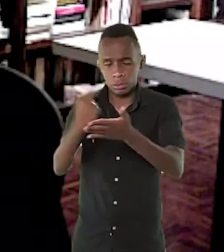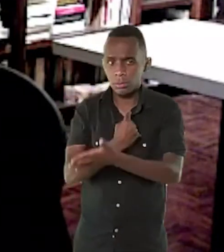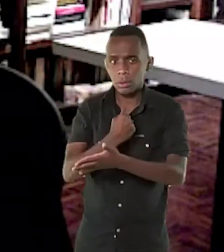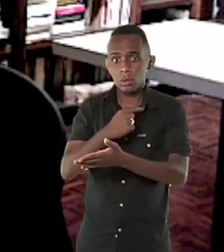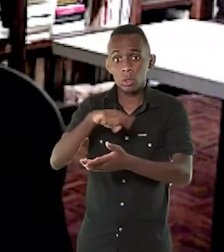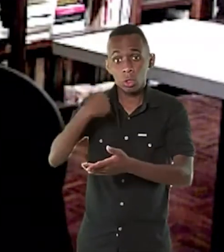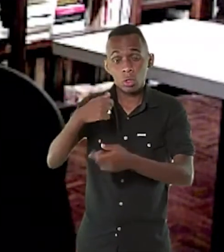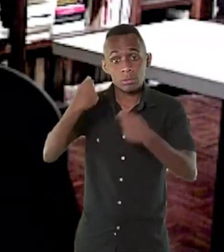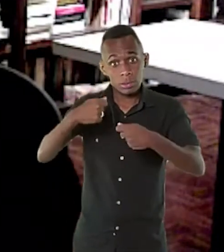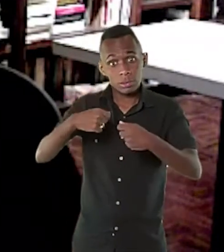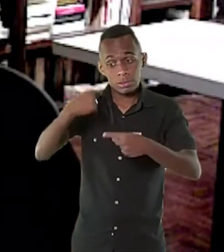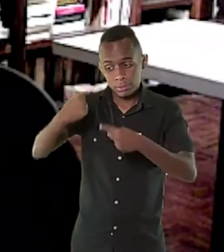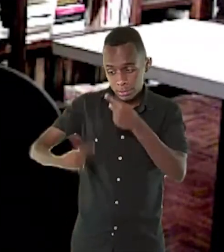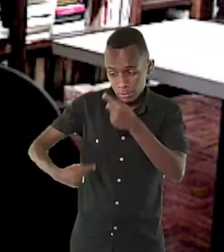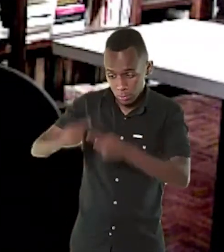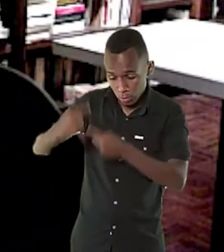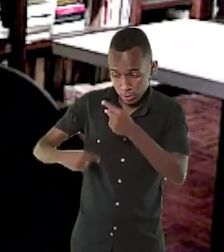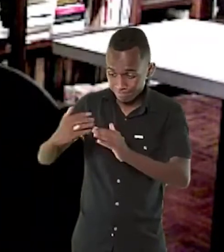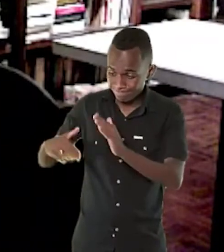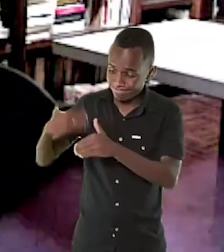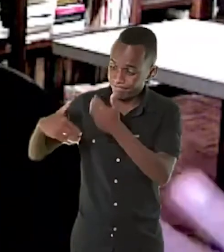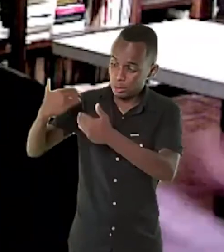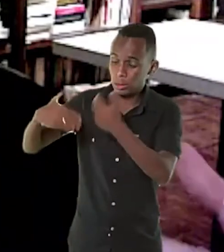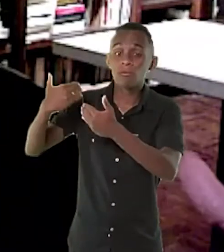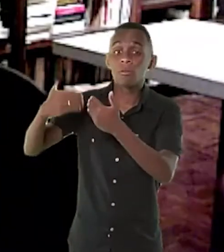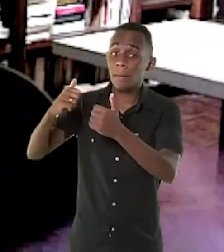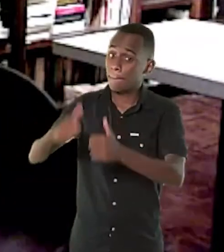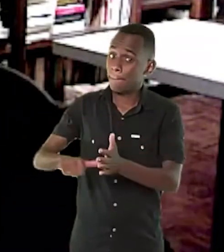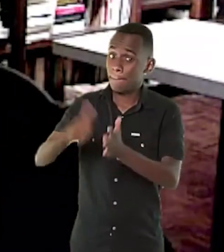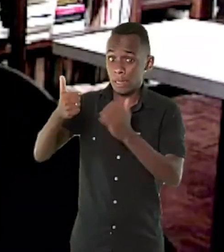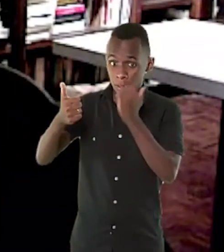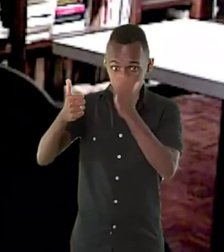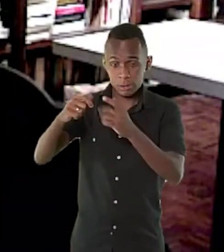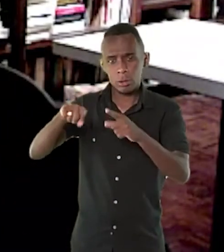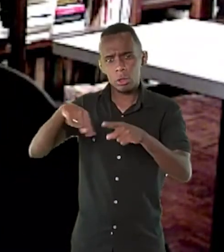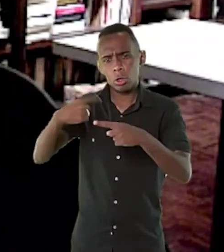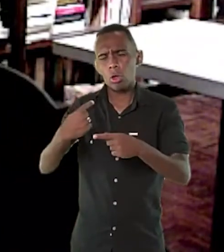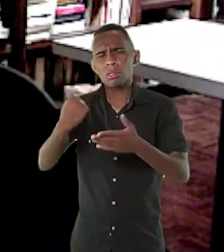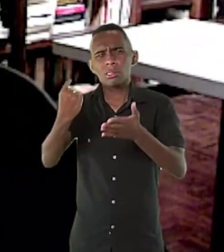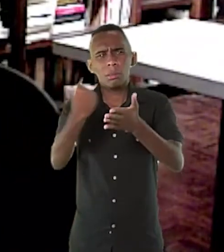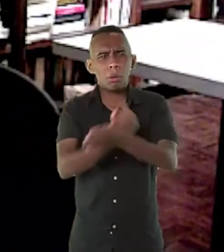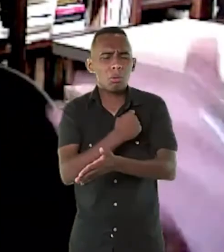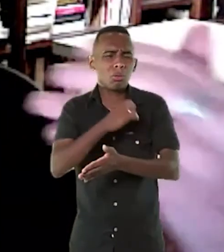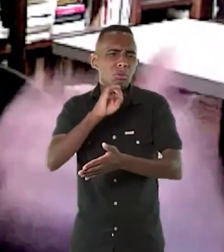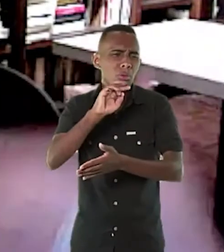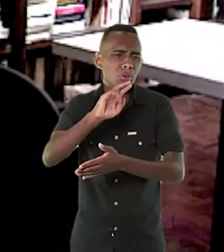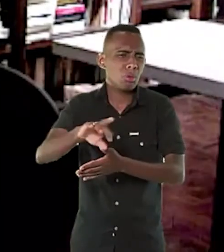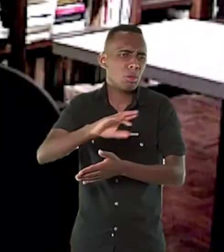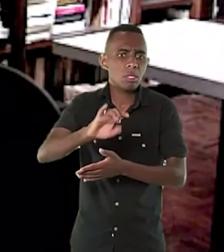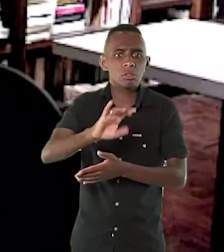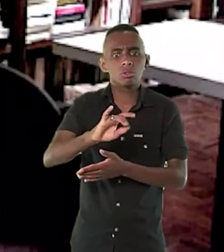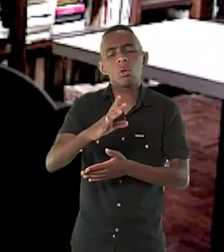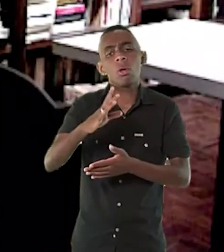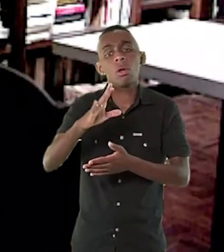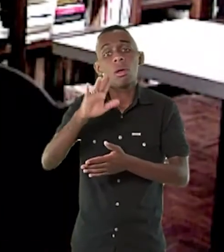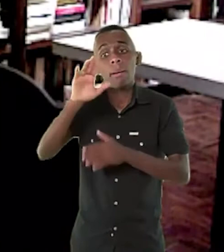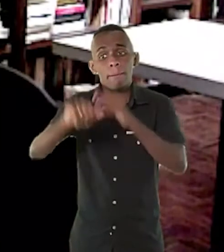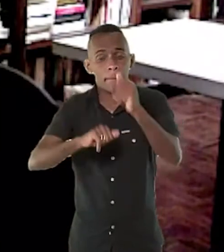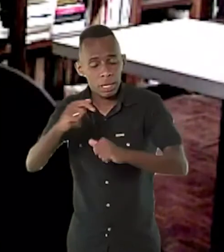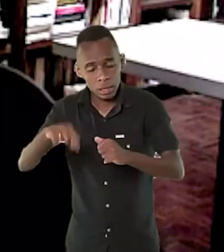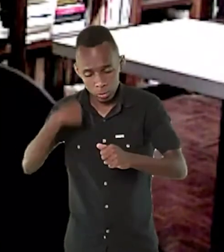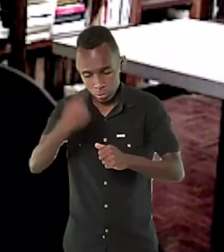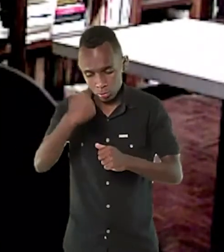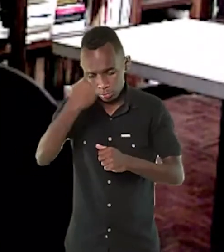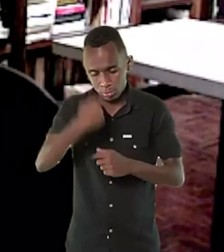amadurecer politicamente, é nesse sentido. A nossa pergunta não tem que ser se vão coletar os nossos dados. Sim,